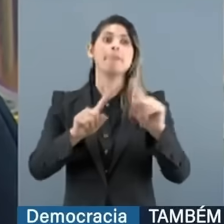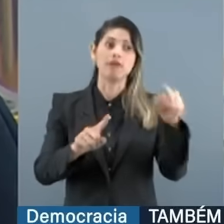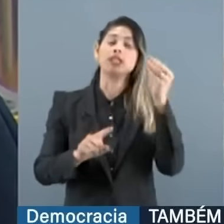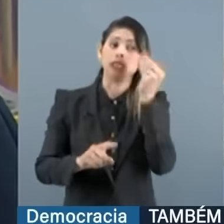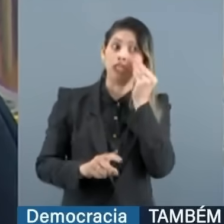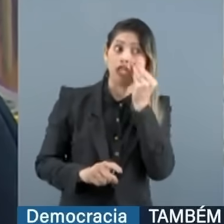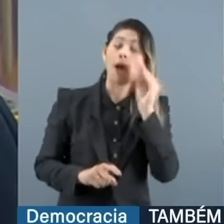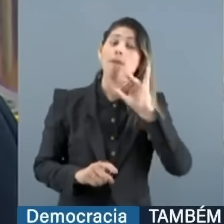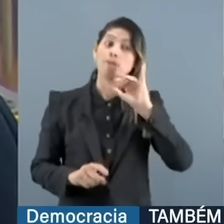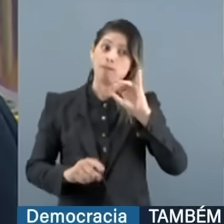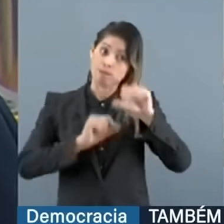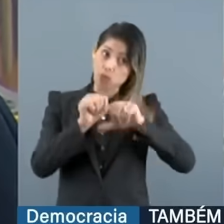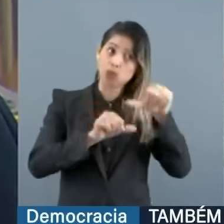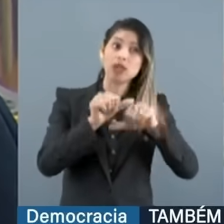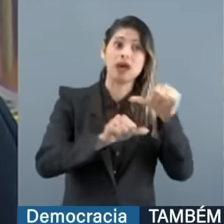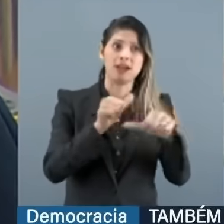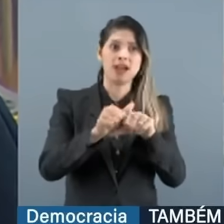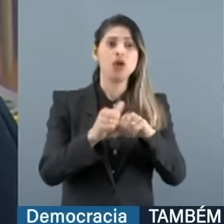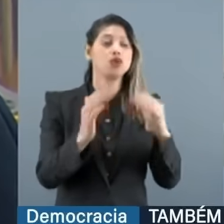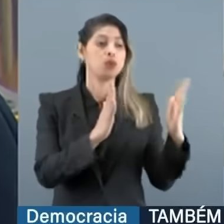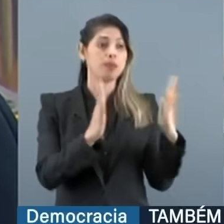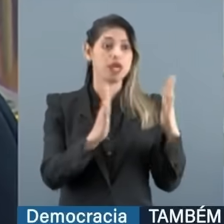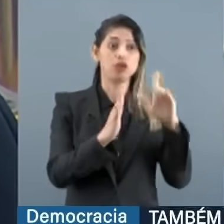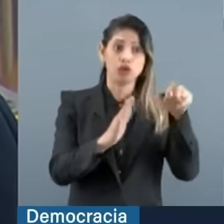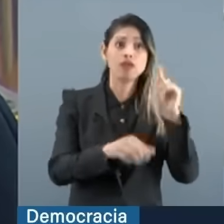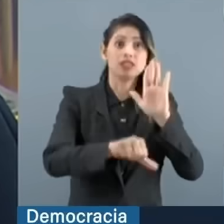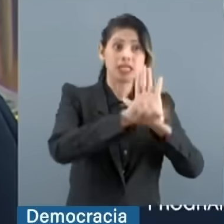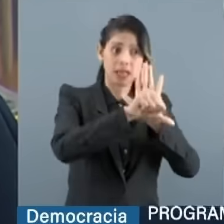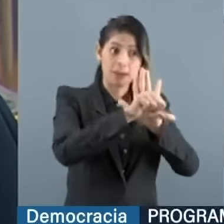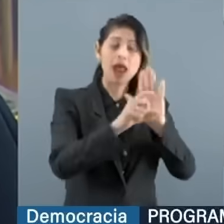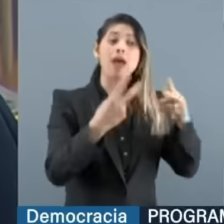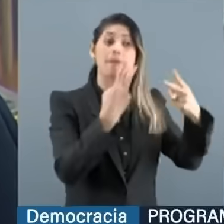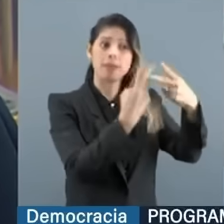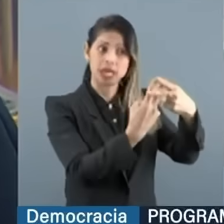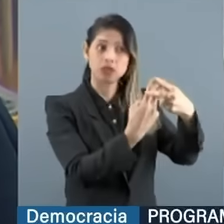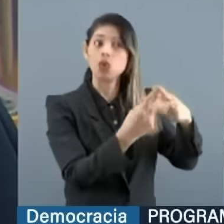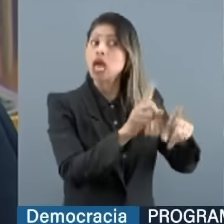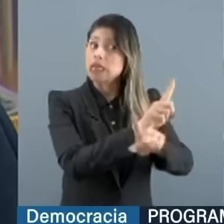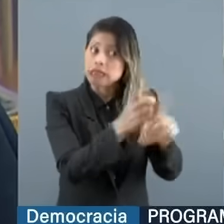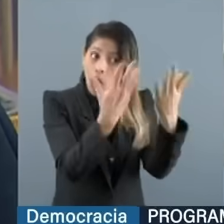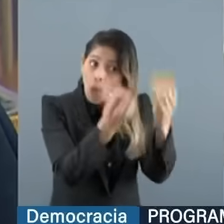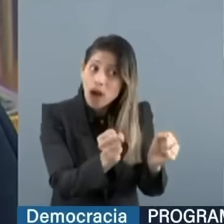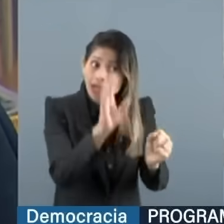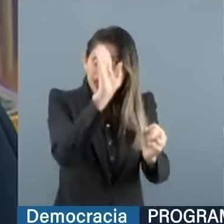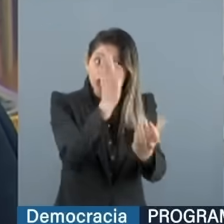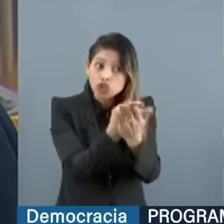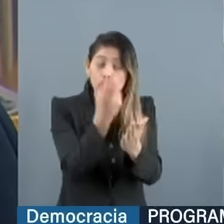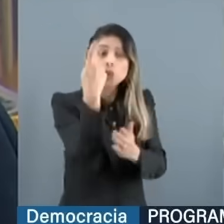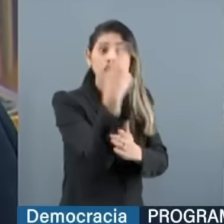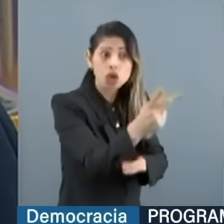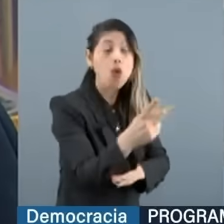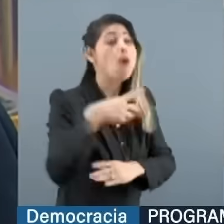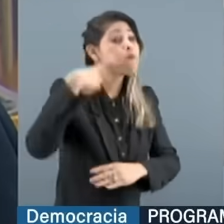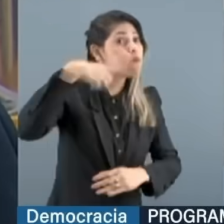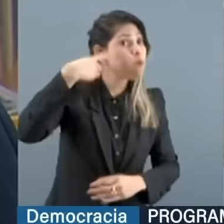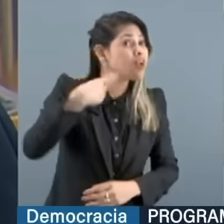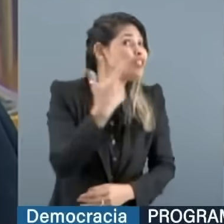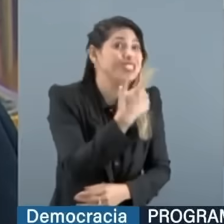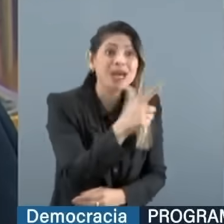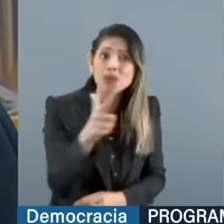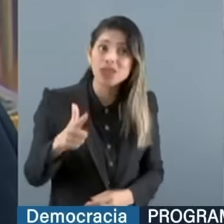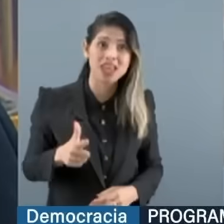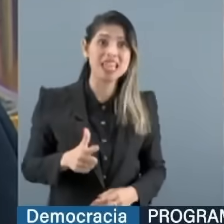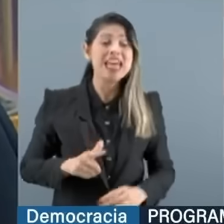pode mudar no período que vai ficar na cadeia. Não acredite nas garantias jurídicas que seus advogados estão te dando, porque não tem